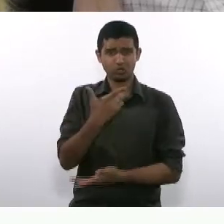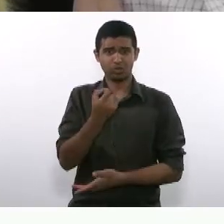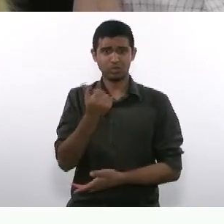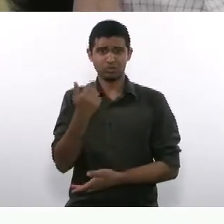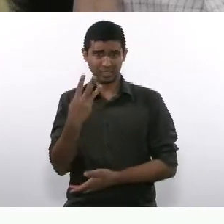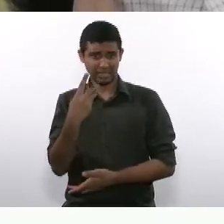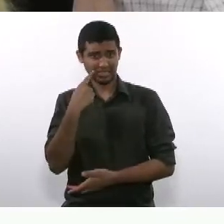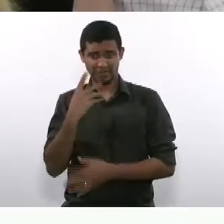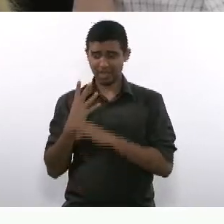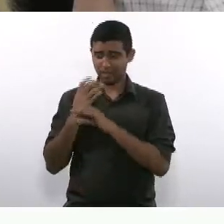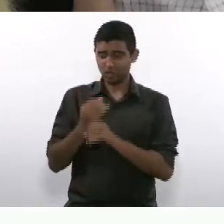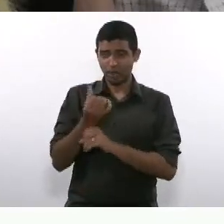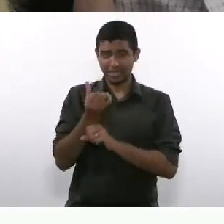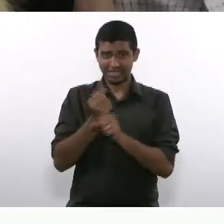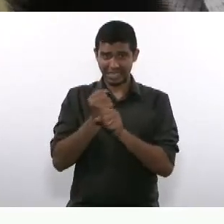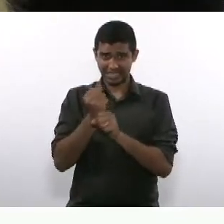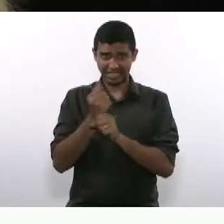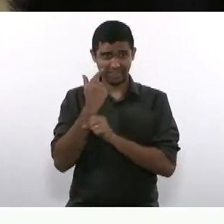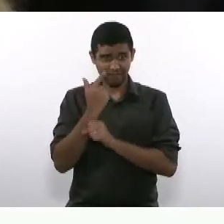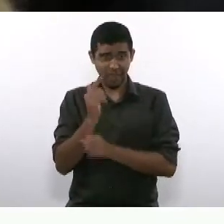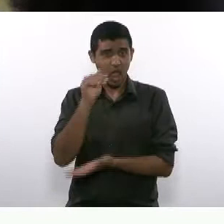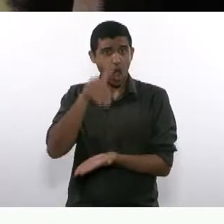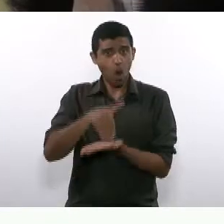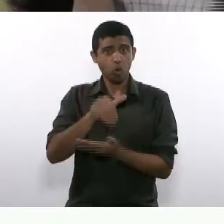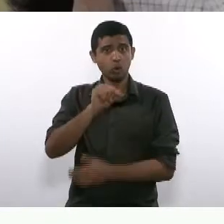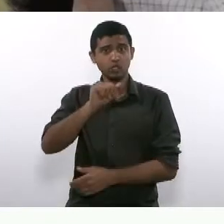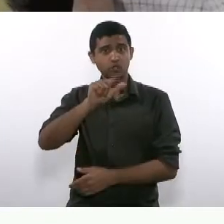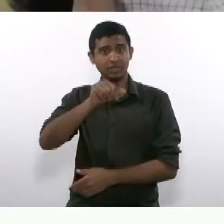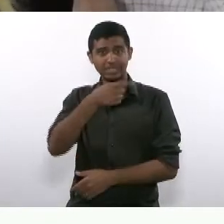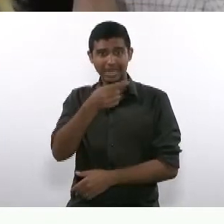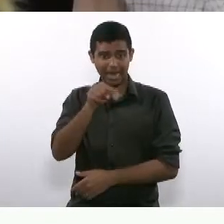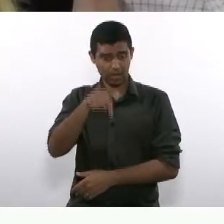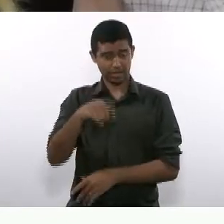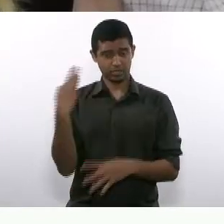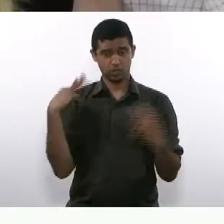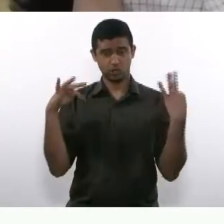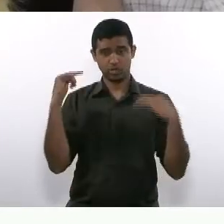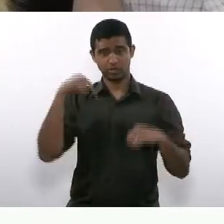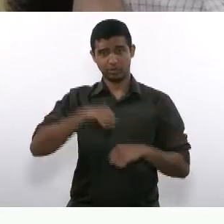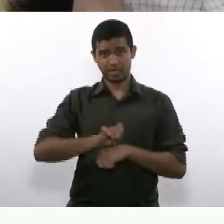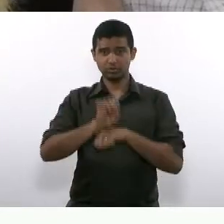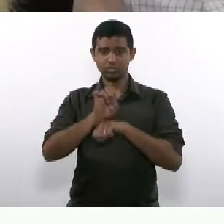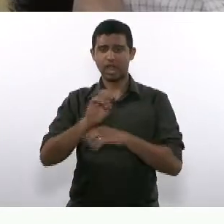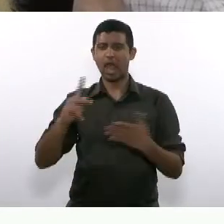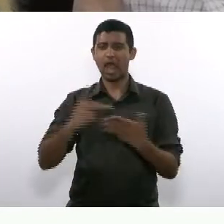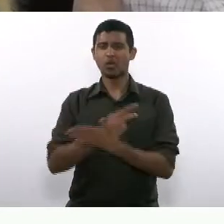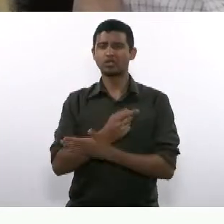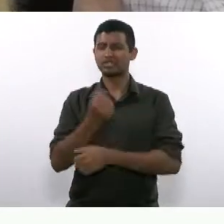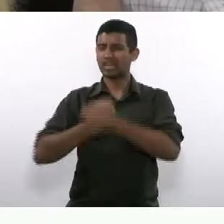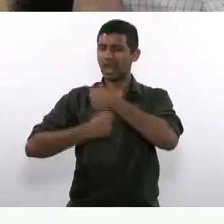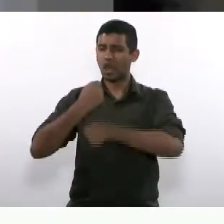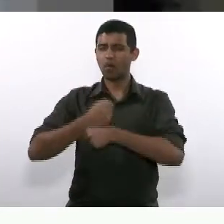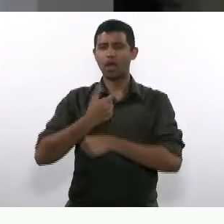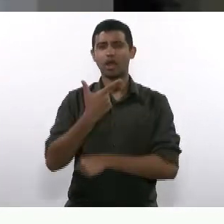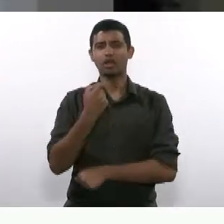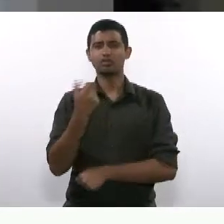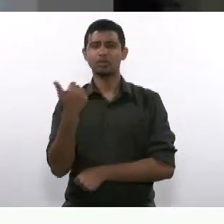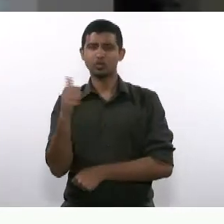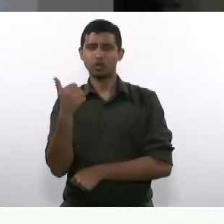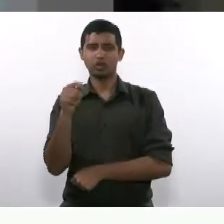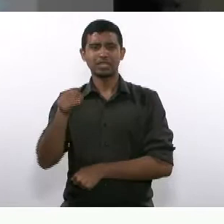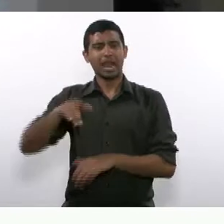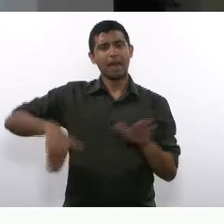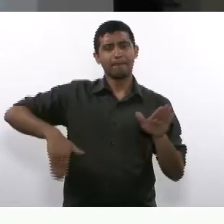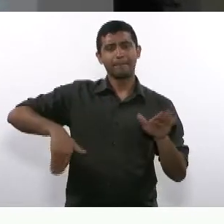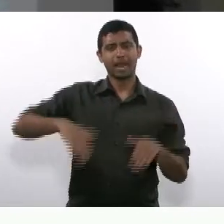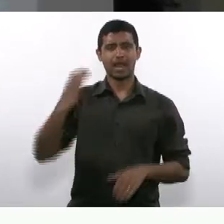6 anos. O último grande salão de turismo no Estado, ele aconteceu em 2011, na Praia de Copacabana. Foi